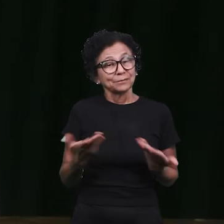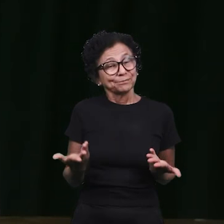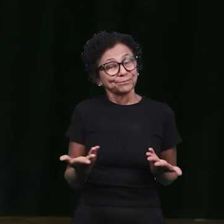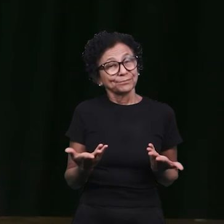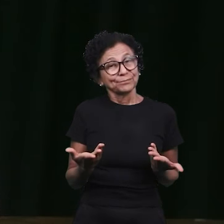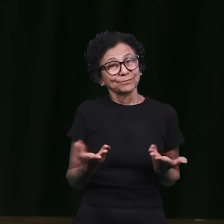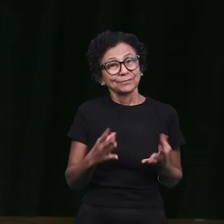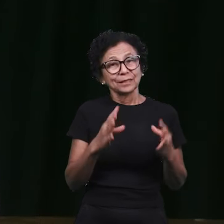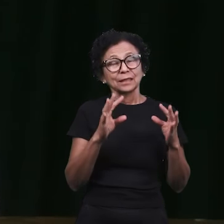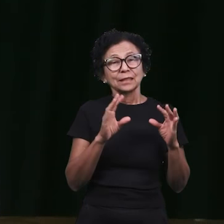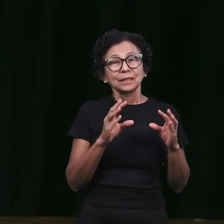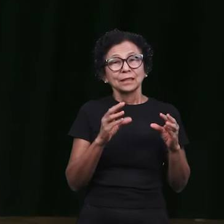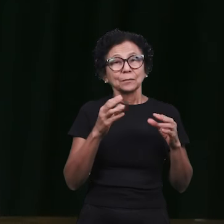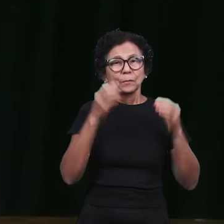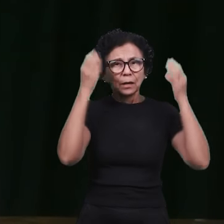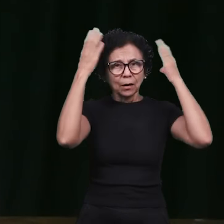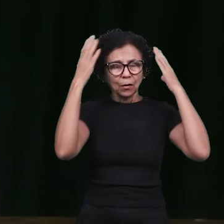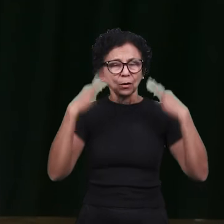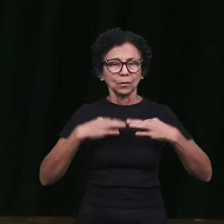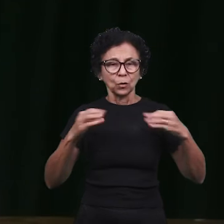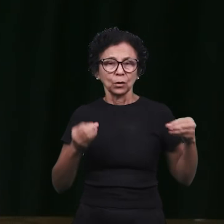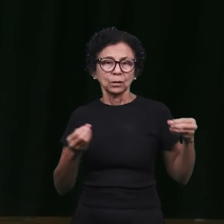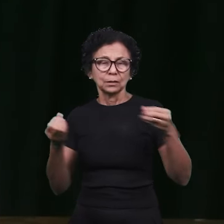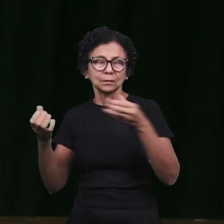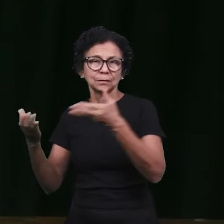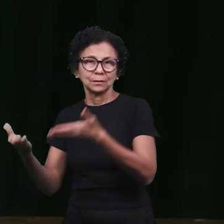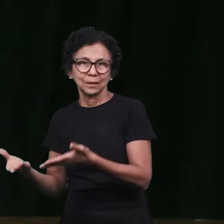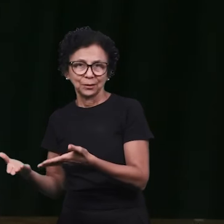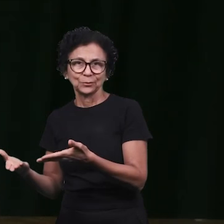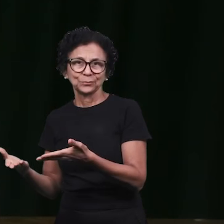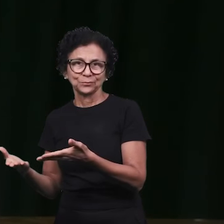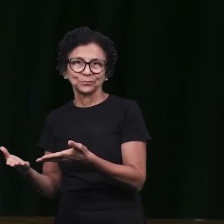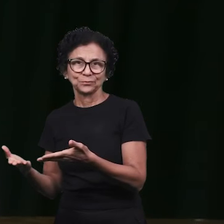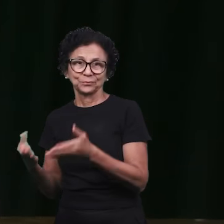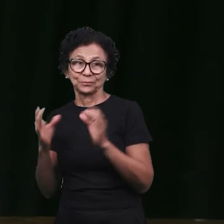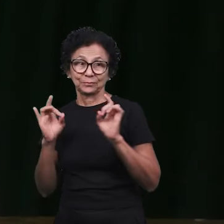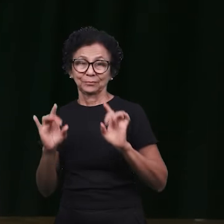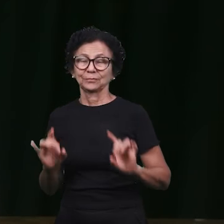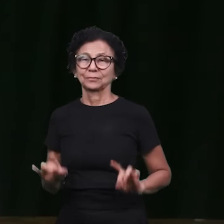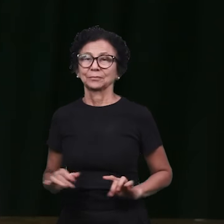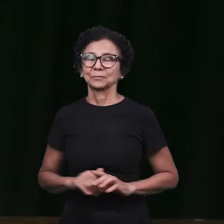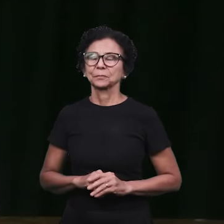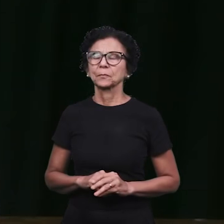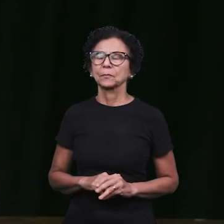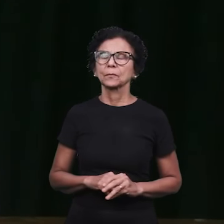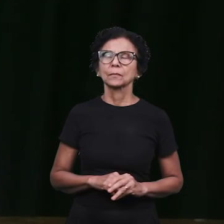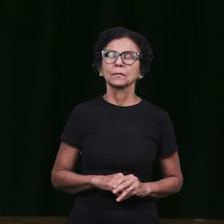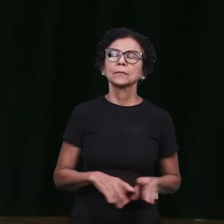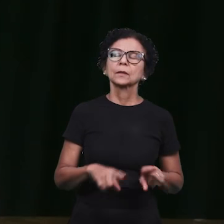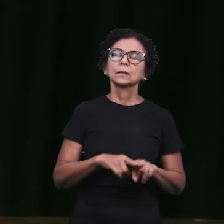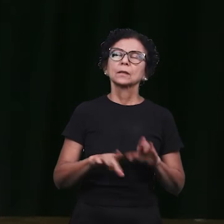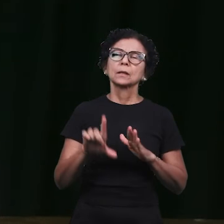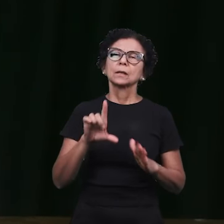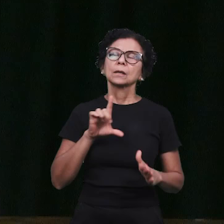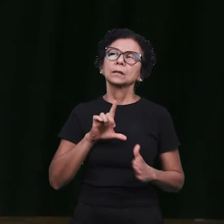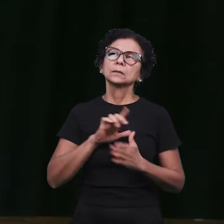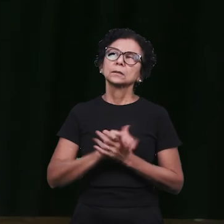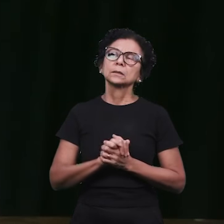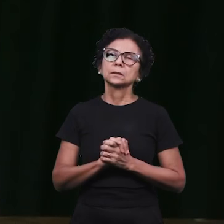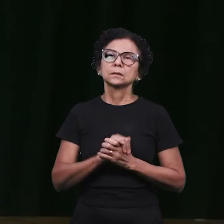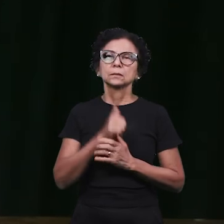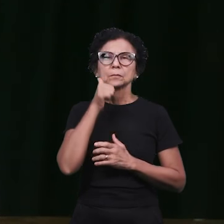Mardoqueu. Mas nisso, Esther já tinha ali pedido para fazer um banquete com a presença de Amã